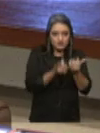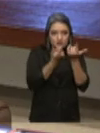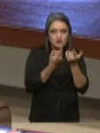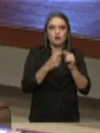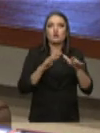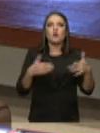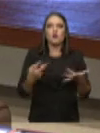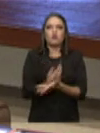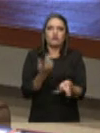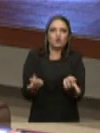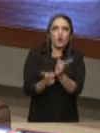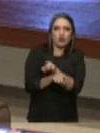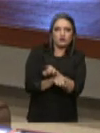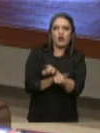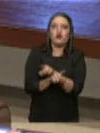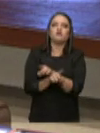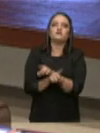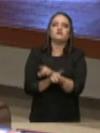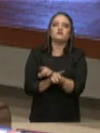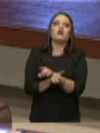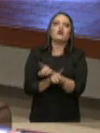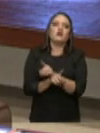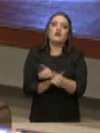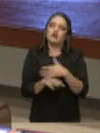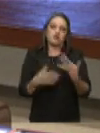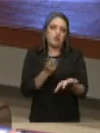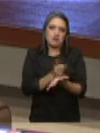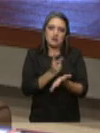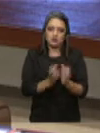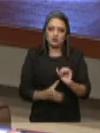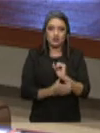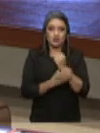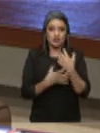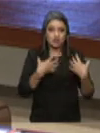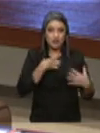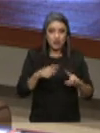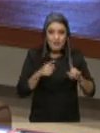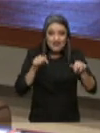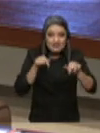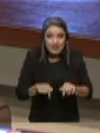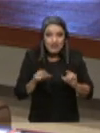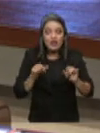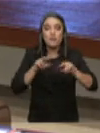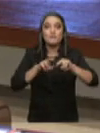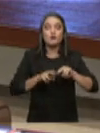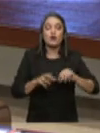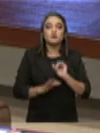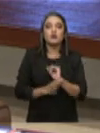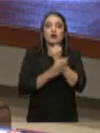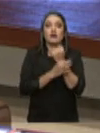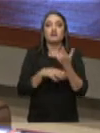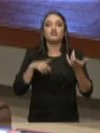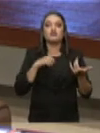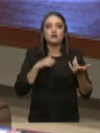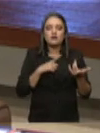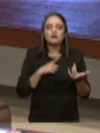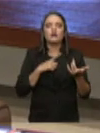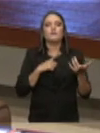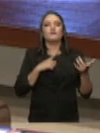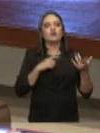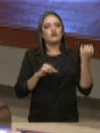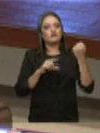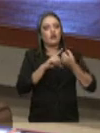Tribunal Federal em relação a uma das garantias constitucionais, a uma cláusula pétrea de defesa da